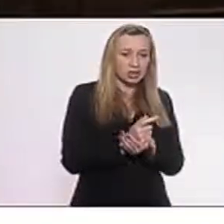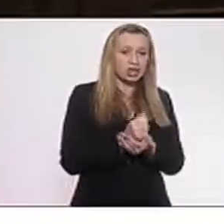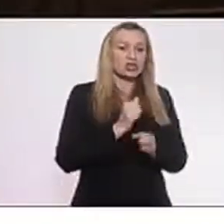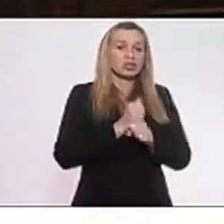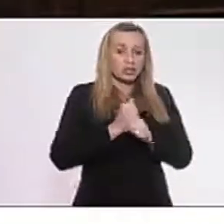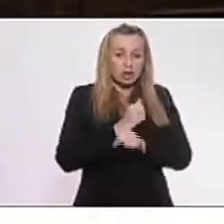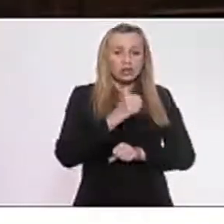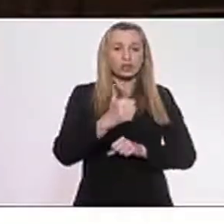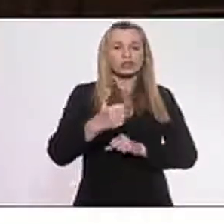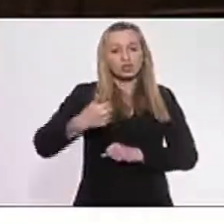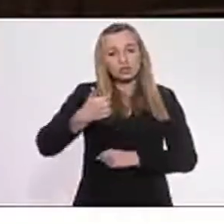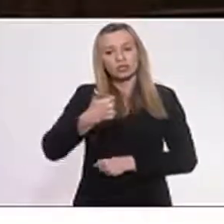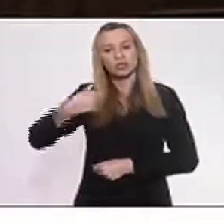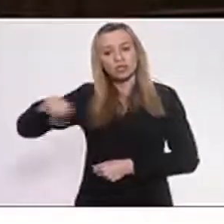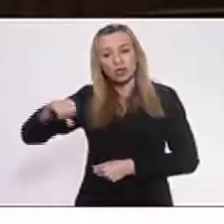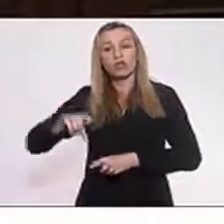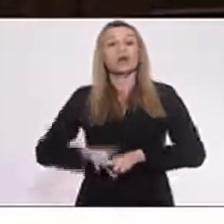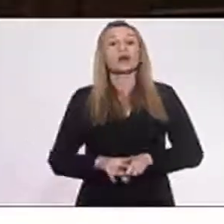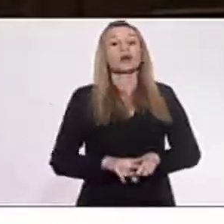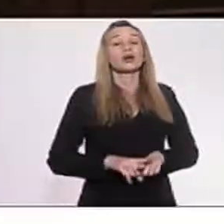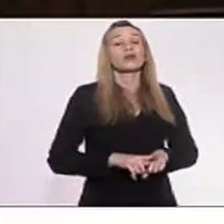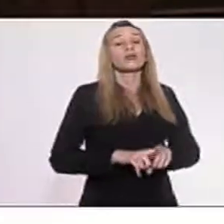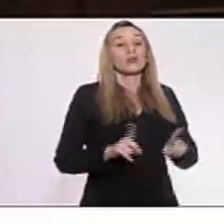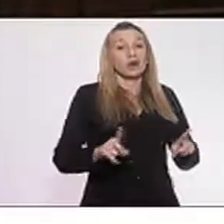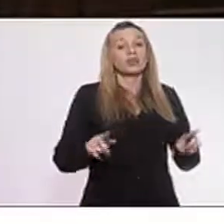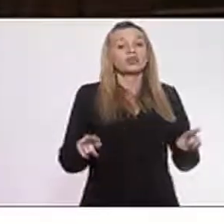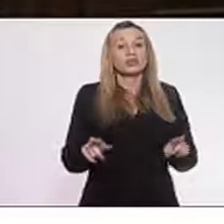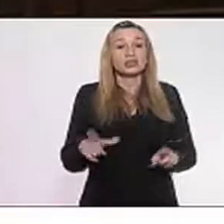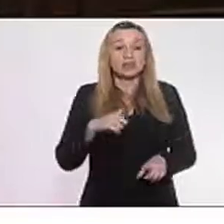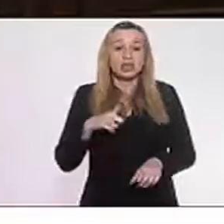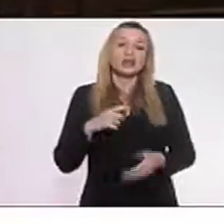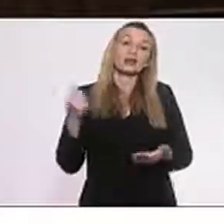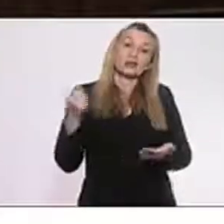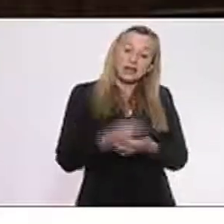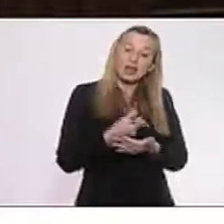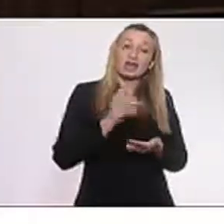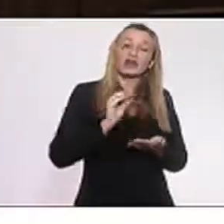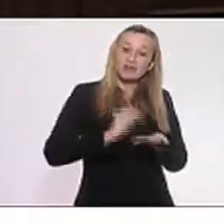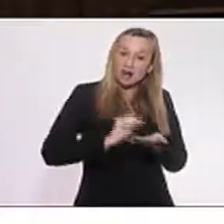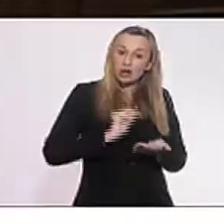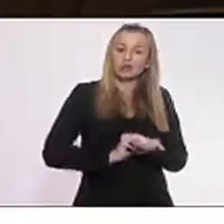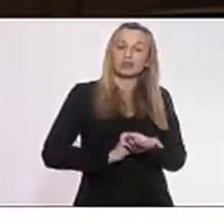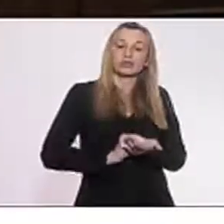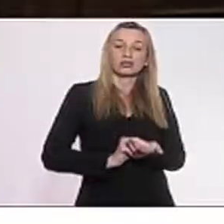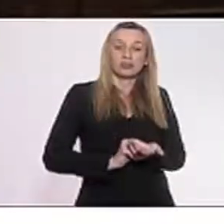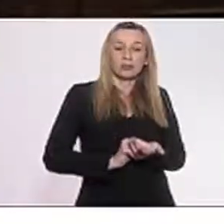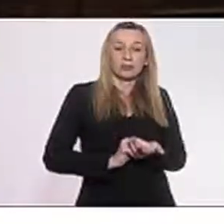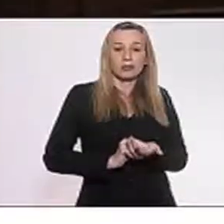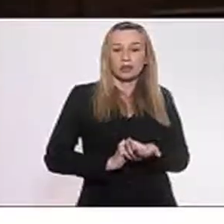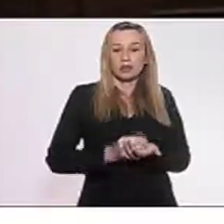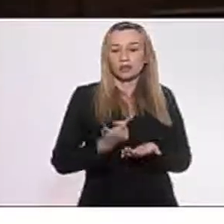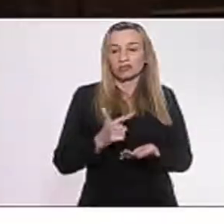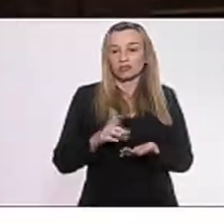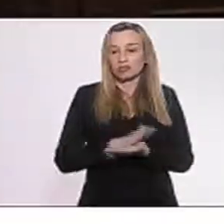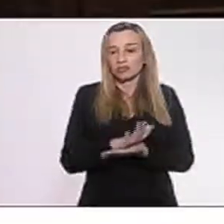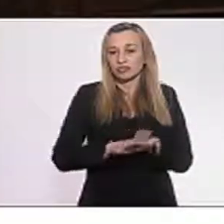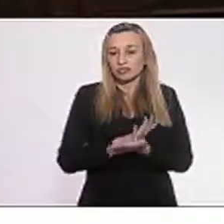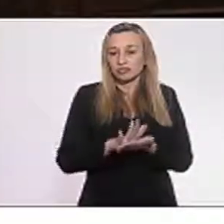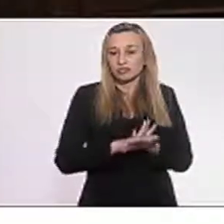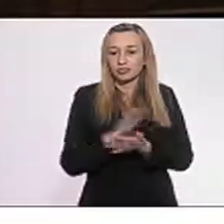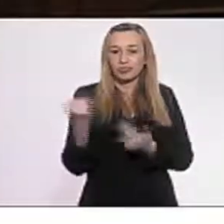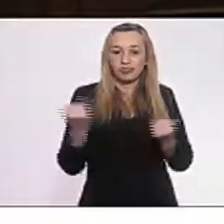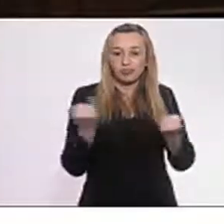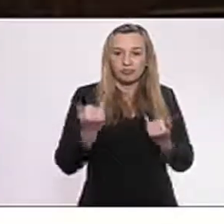de 2019. Entretanto, tem os restos a pagar e até agora não há nenhuma manifestação formal